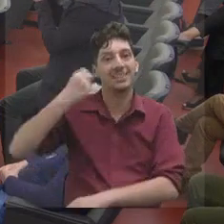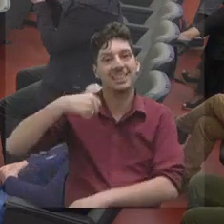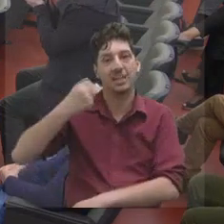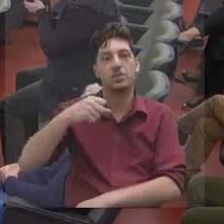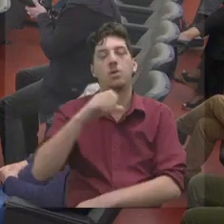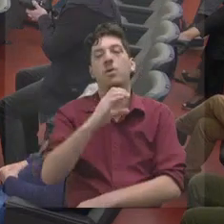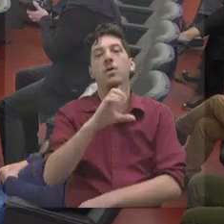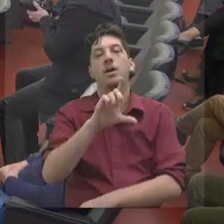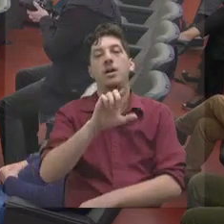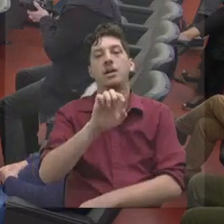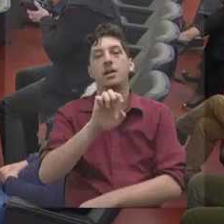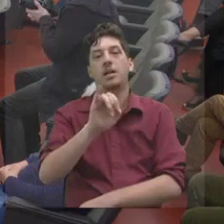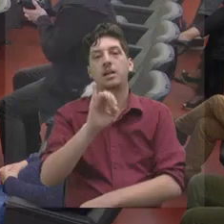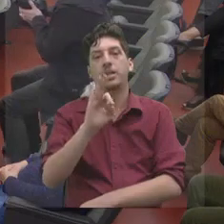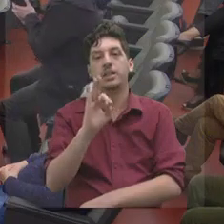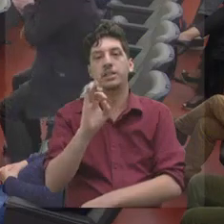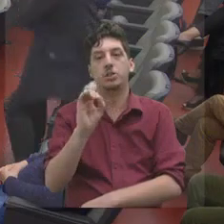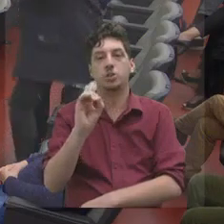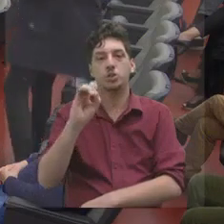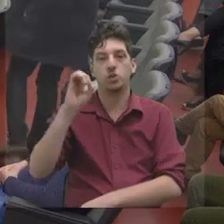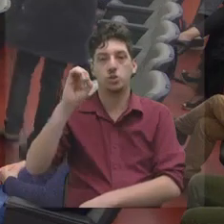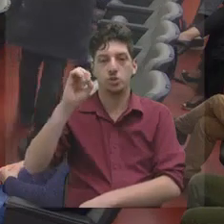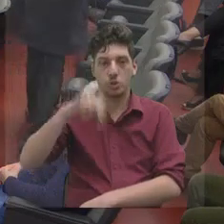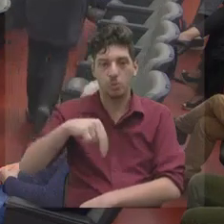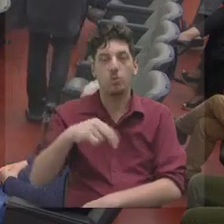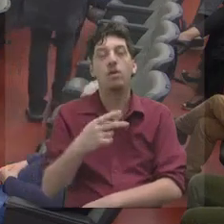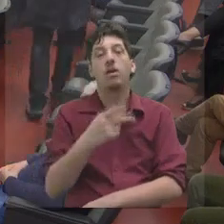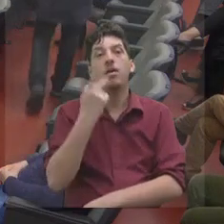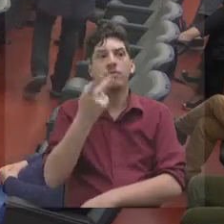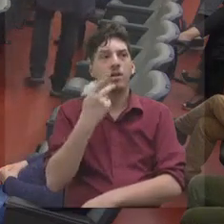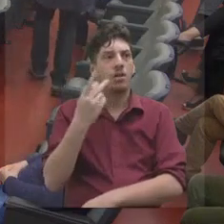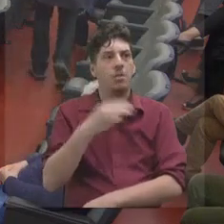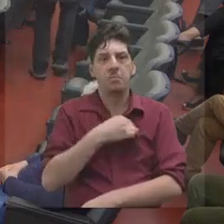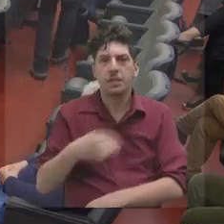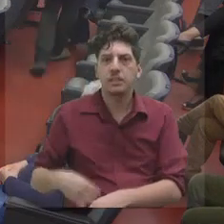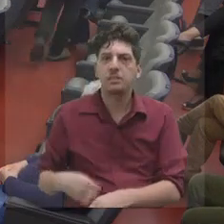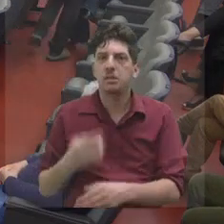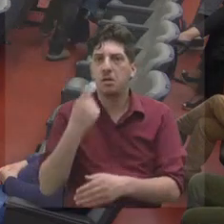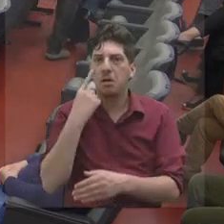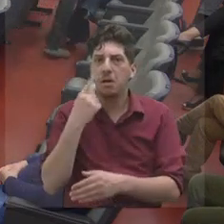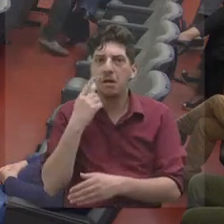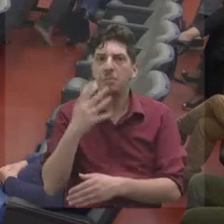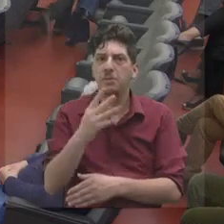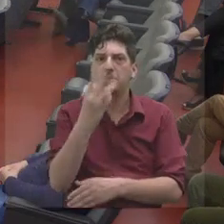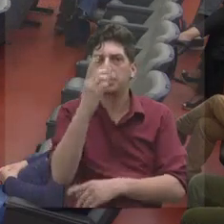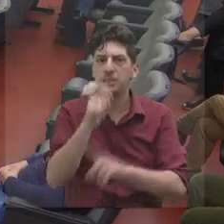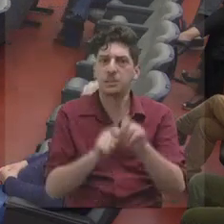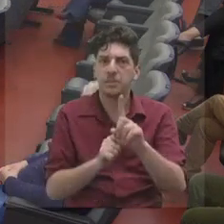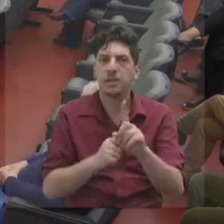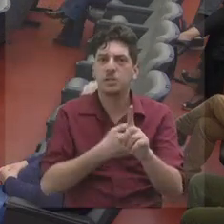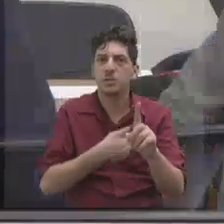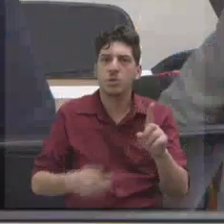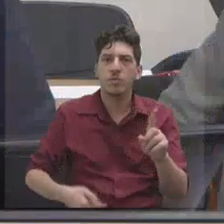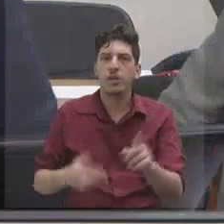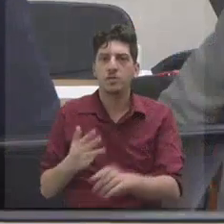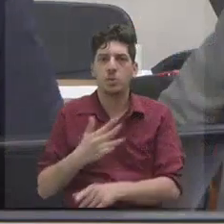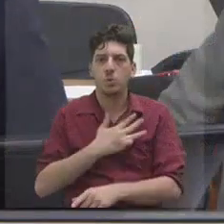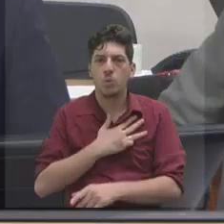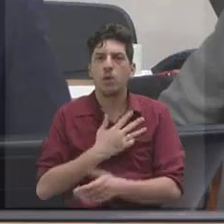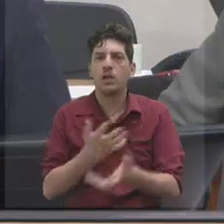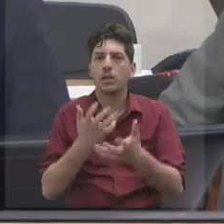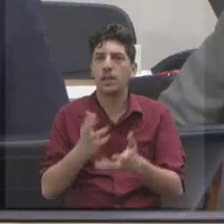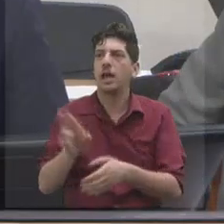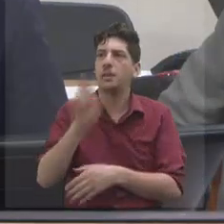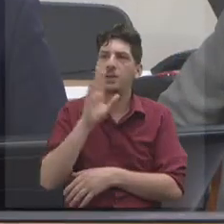Transportes Renan filho e foi lá questionar o ministro Olha a situação com acho que três meses do governo do presidente Lula já queria que tivesse uma resposta